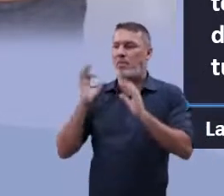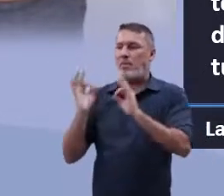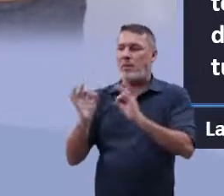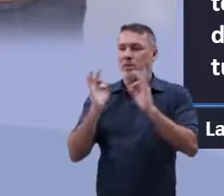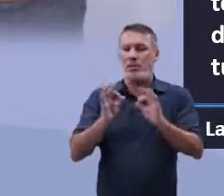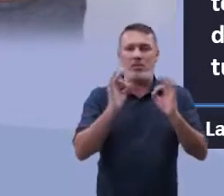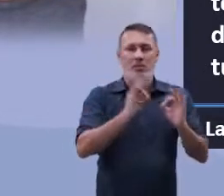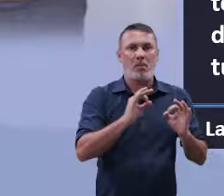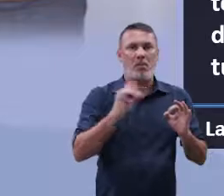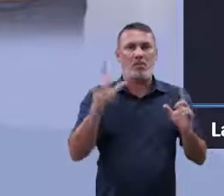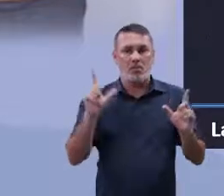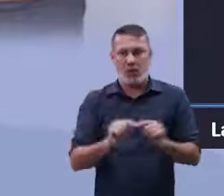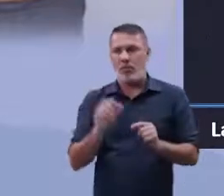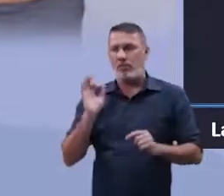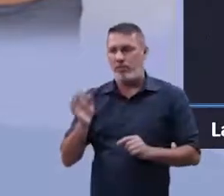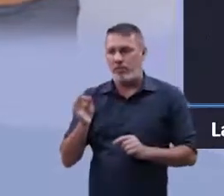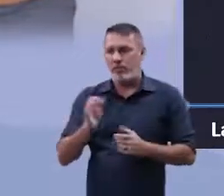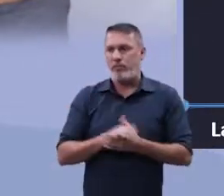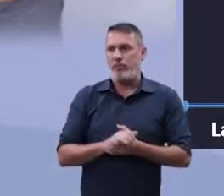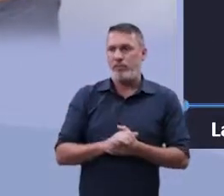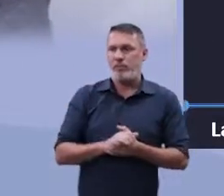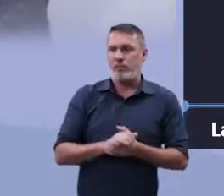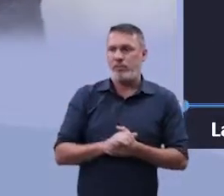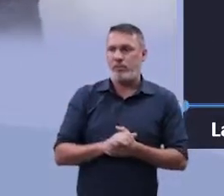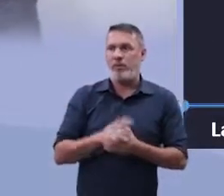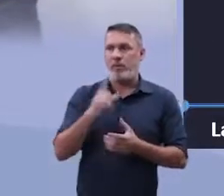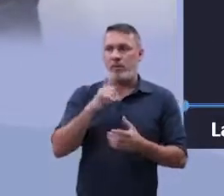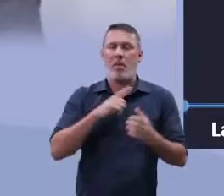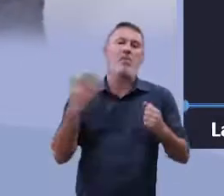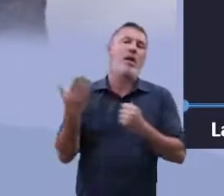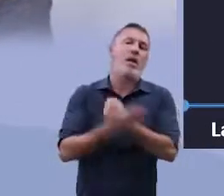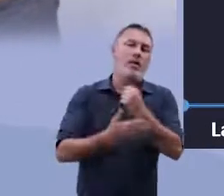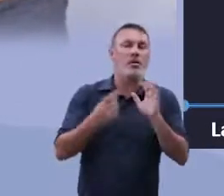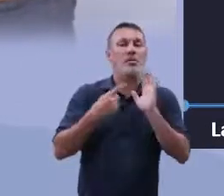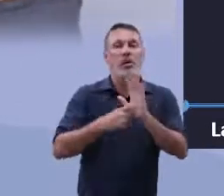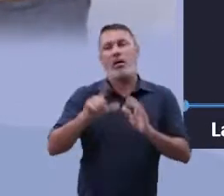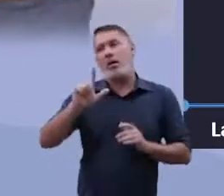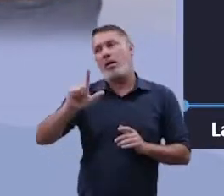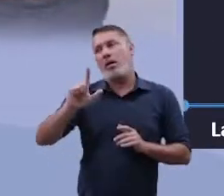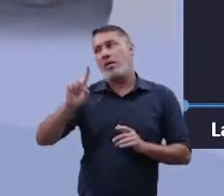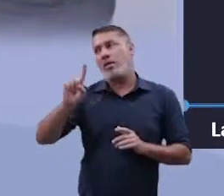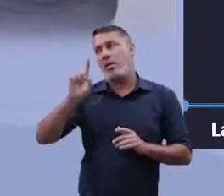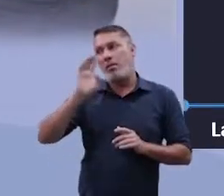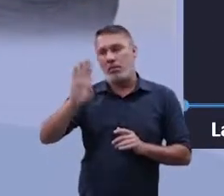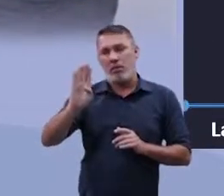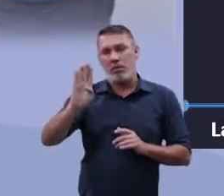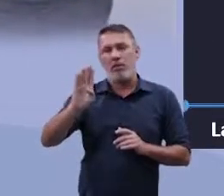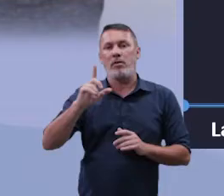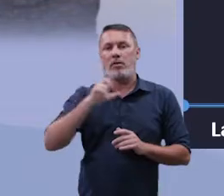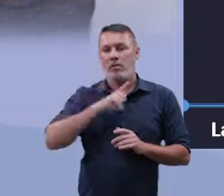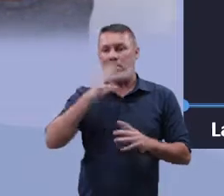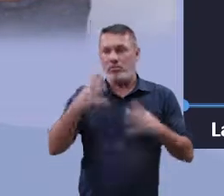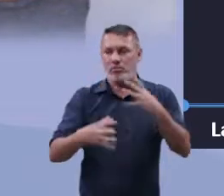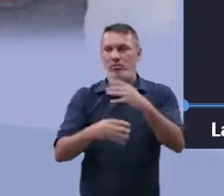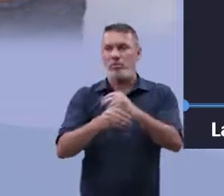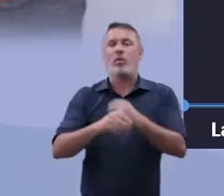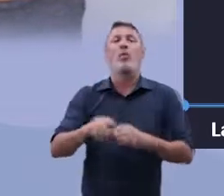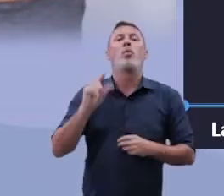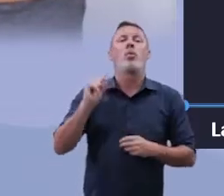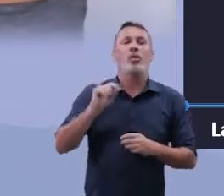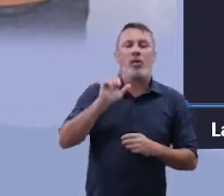seriam menores. Você pode jogar basicamente isso aí. E nós temos a Lei de Diretriz e Base de Educação que ele trata isso aí, que ele